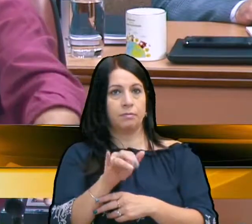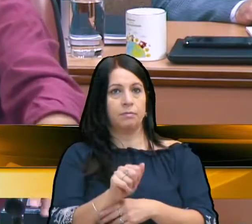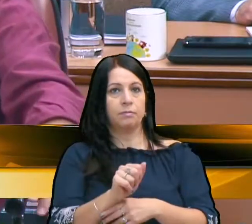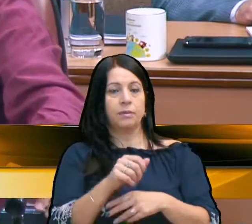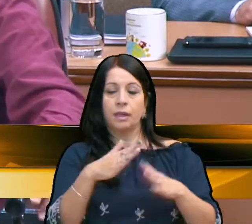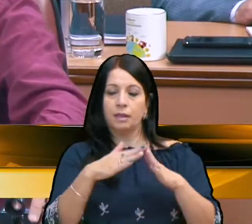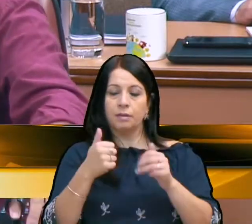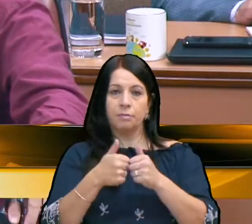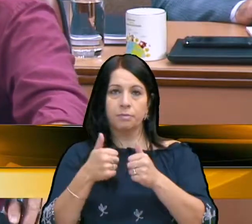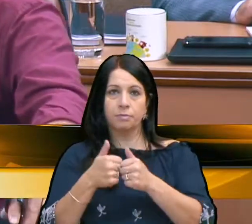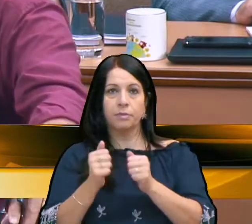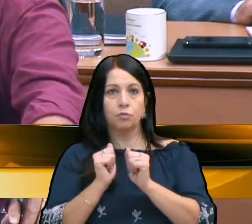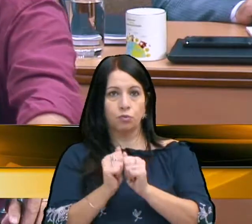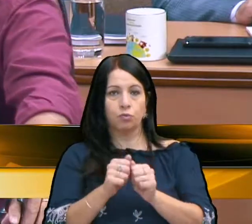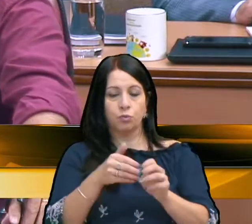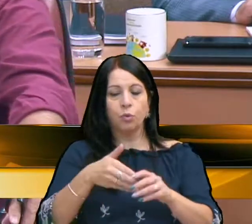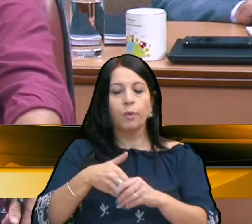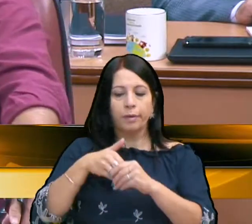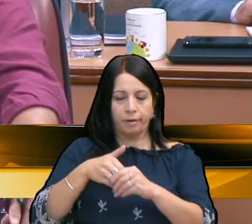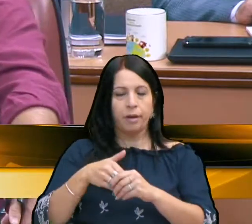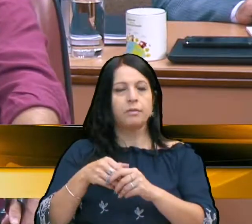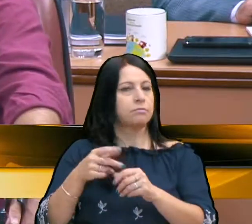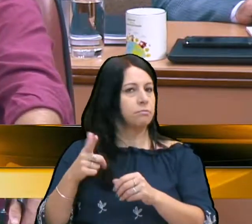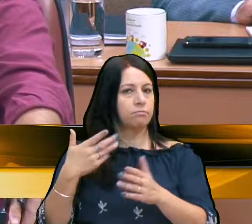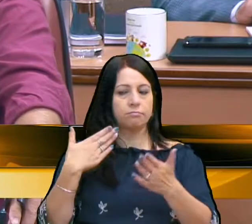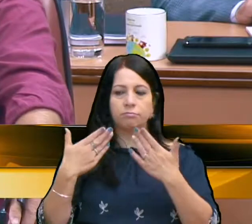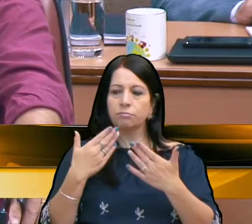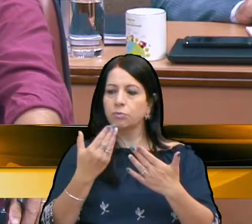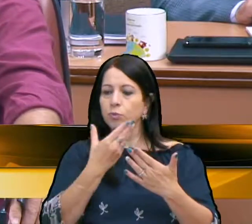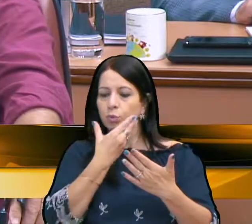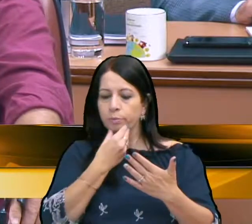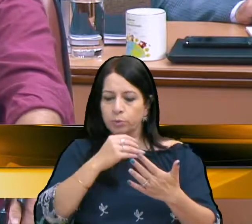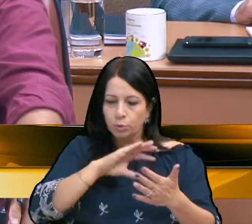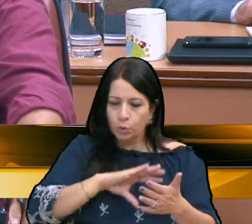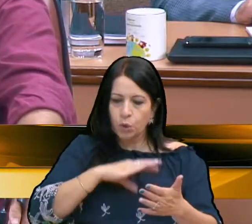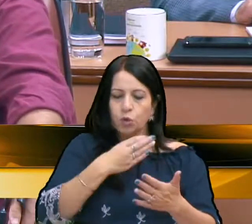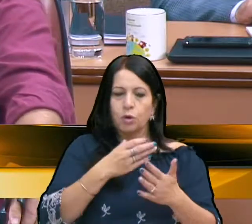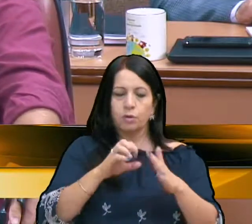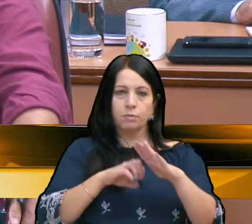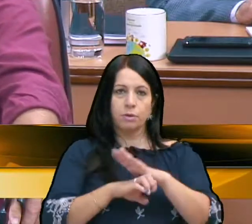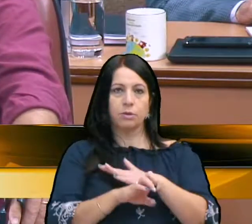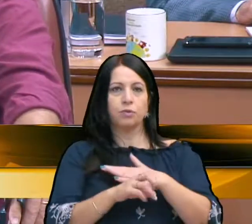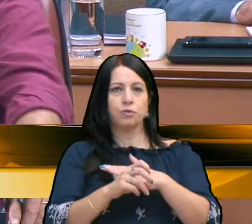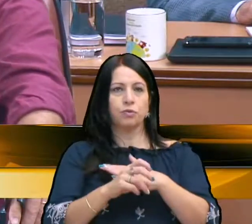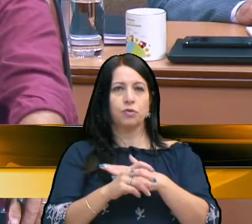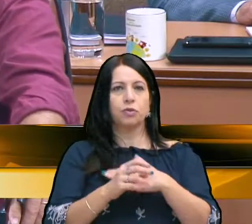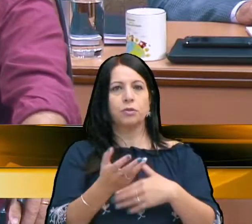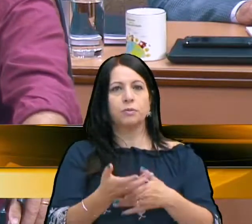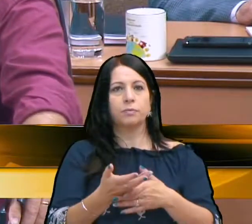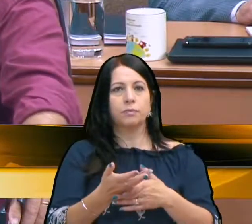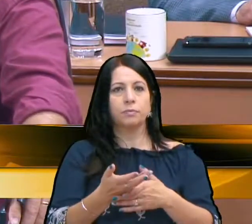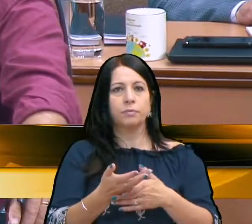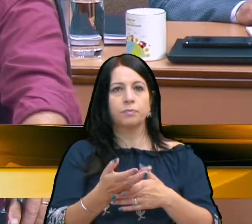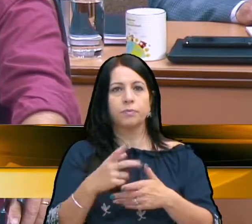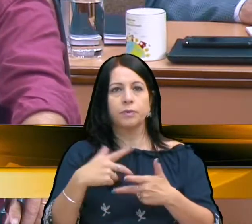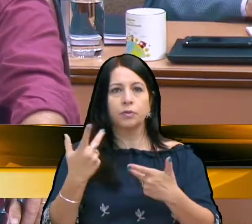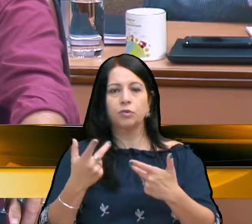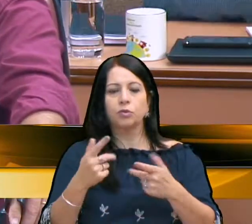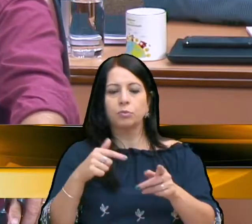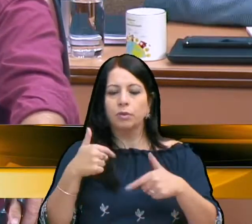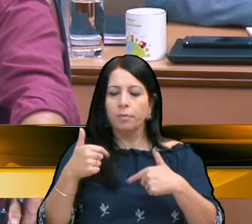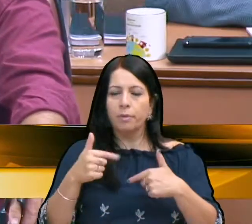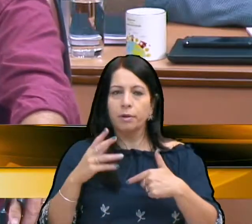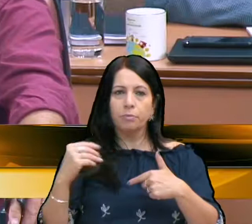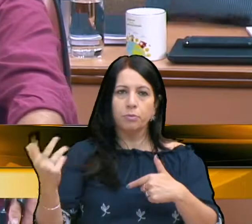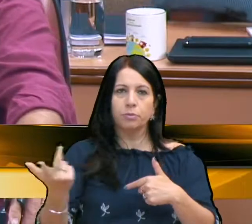lado de Andreassa, sem sombra de dúvidas, são homens corajosos, empreendedores, de uma longa folha de serviços prestados